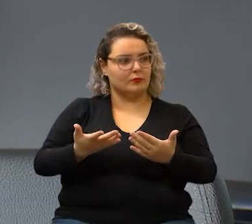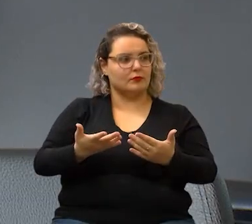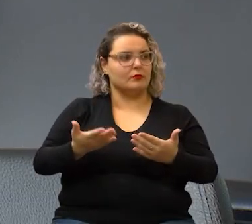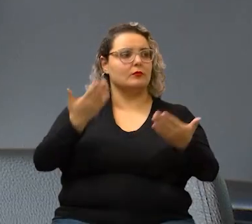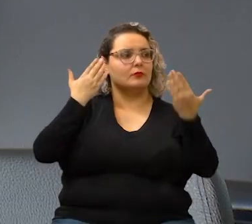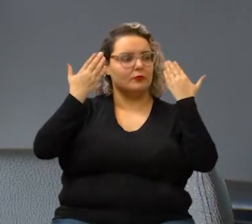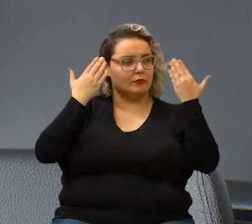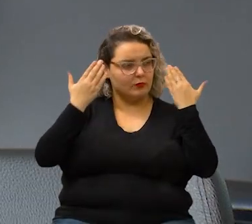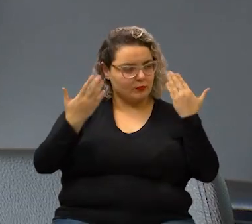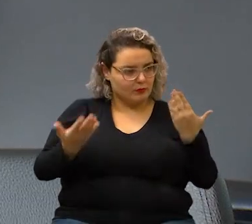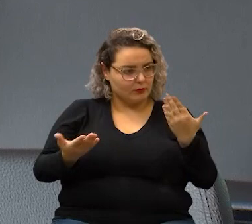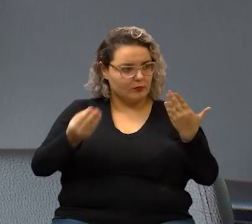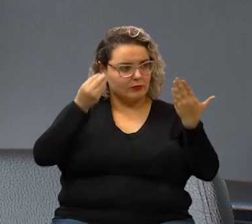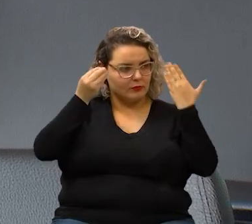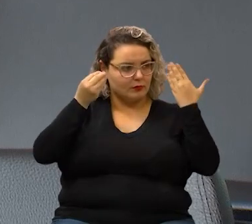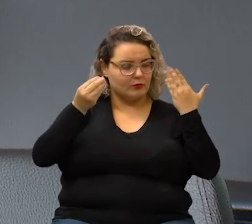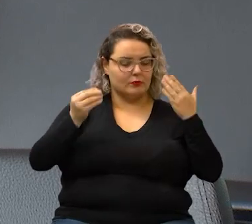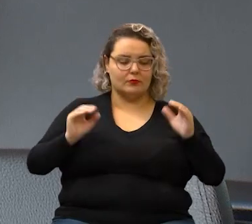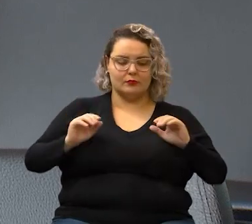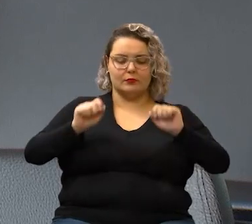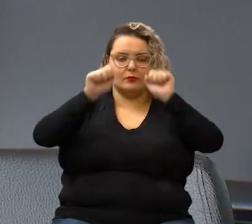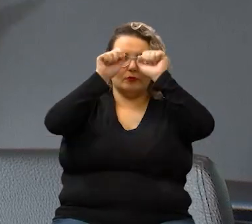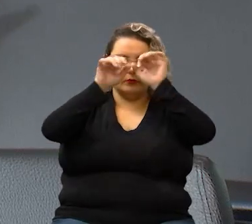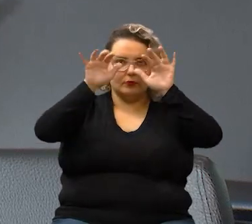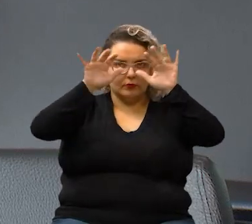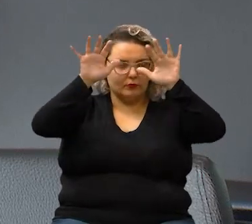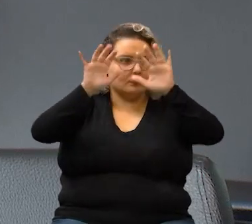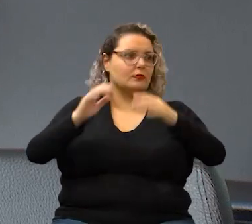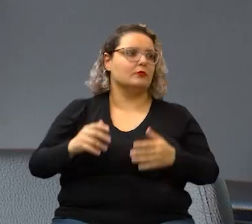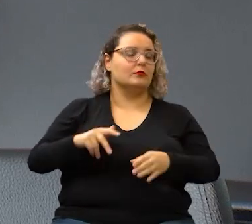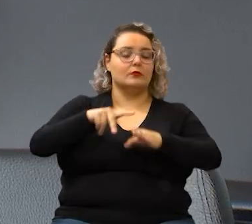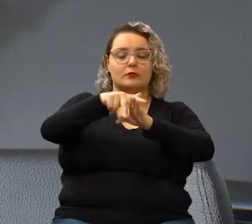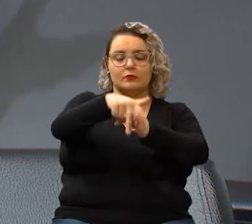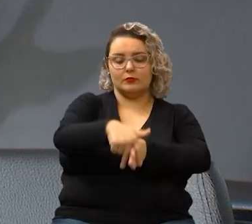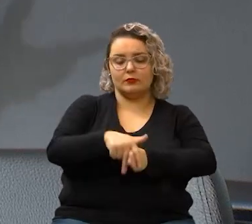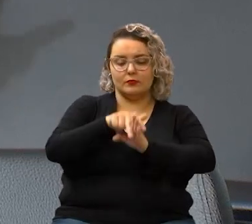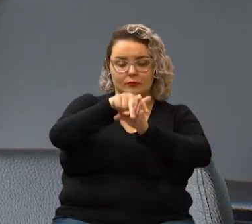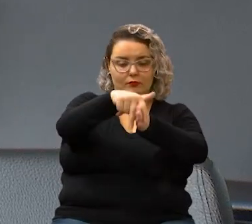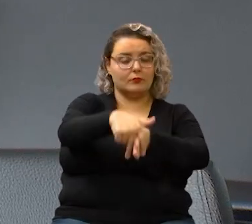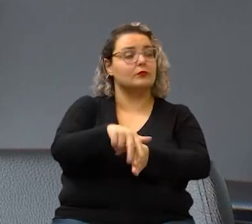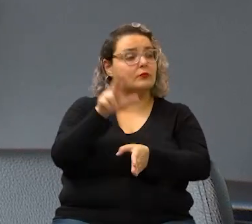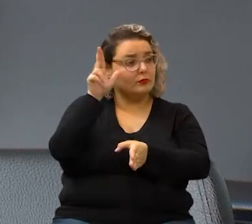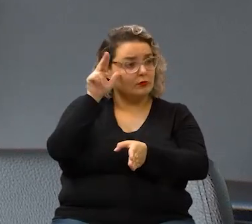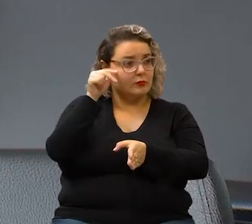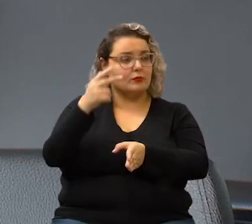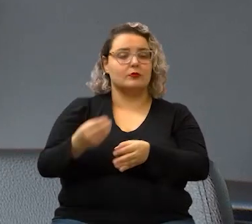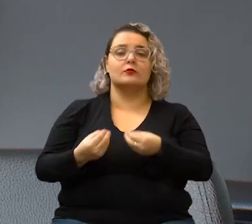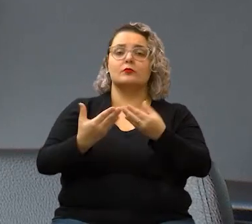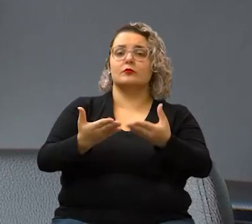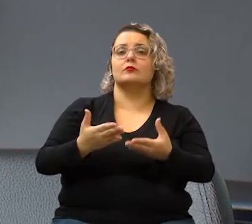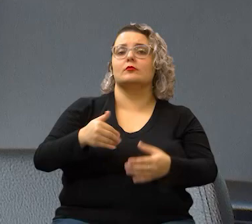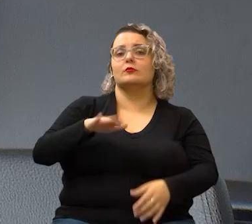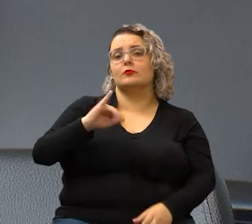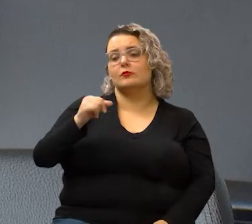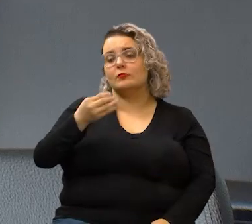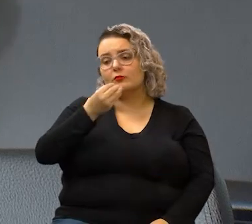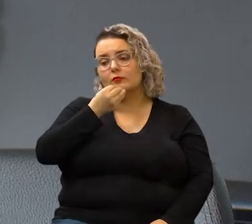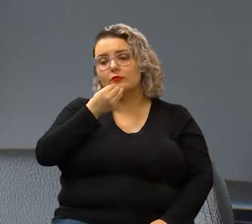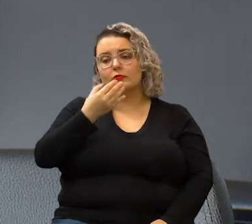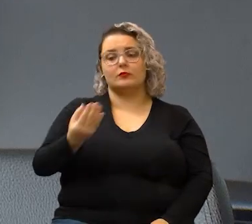biodesenvolvimento psíquico. Então, o autista e o cavalo, ele dá